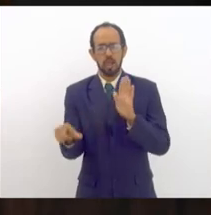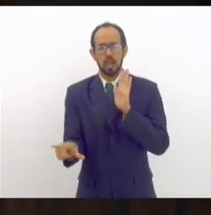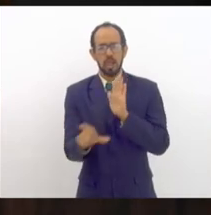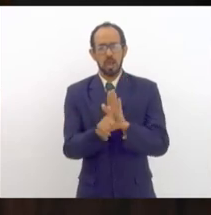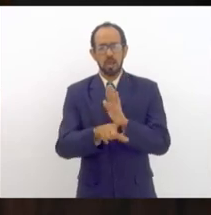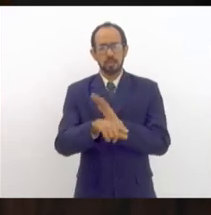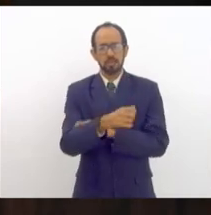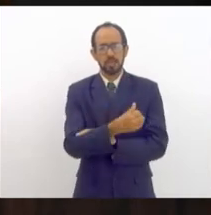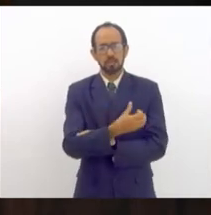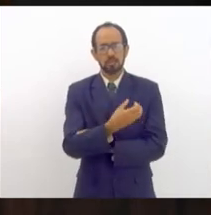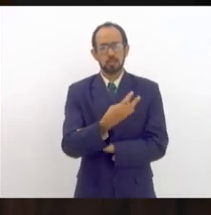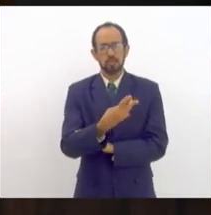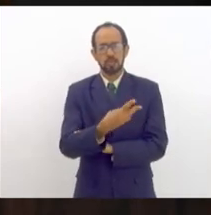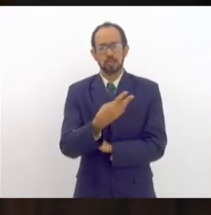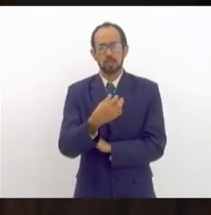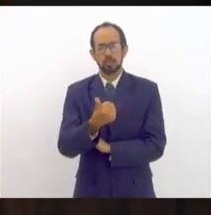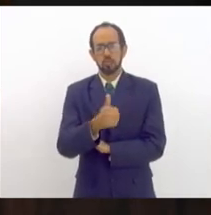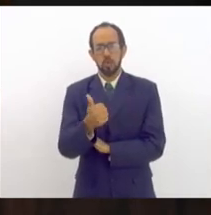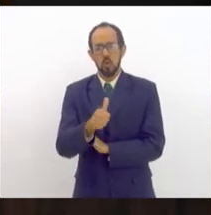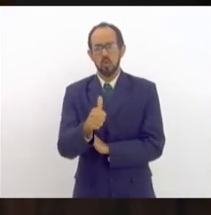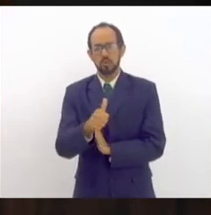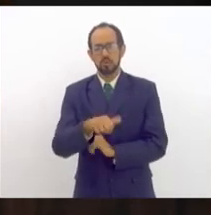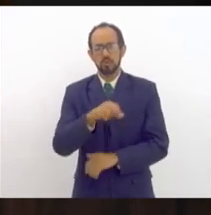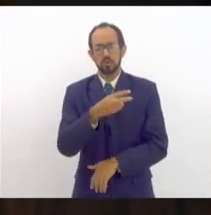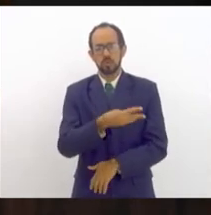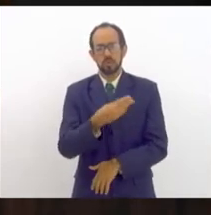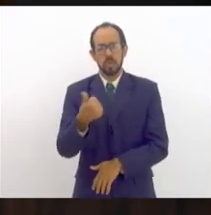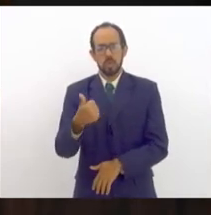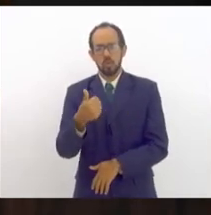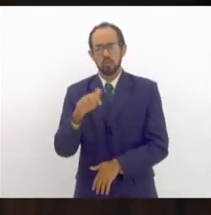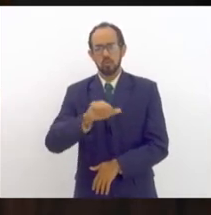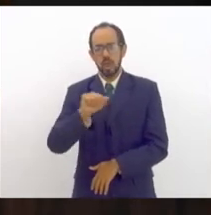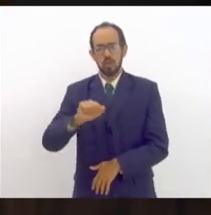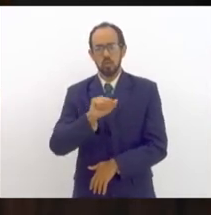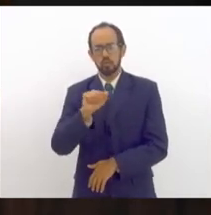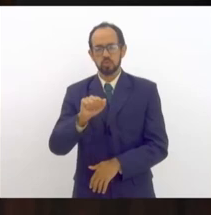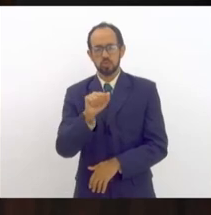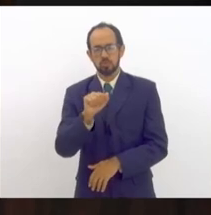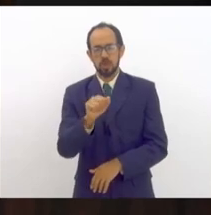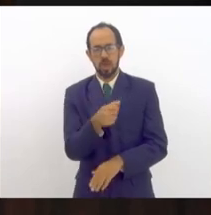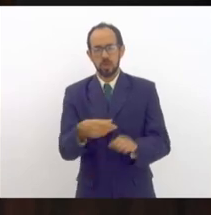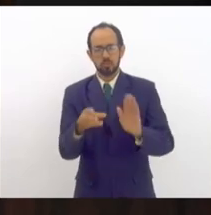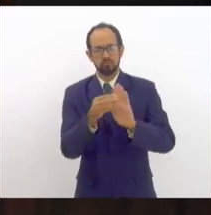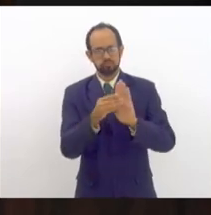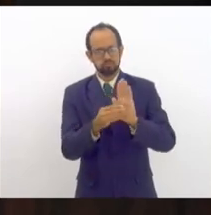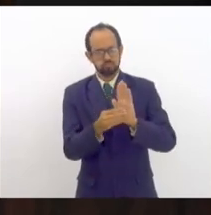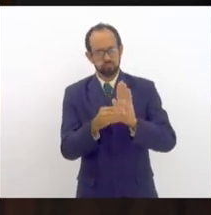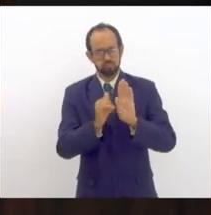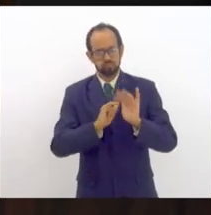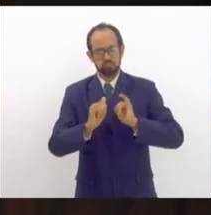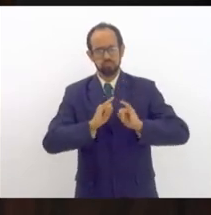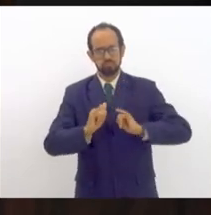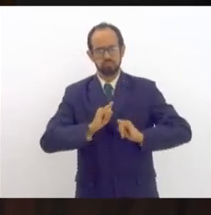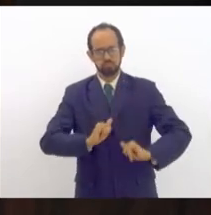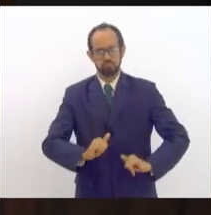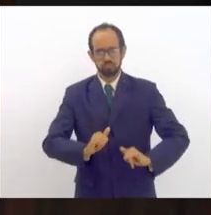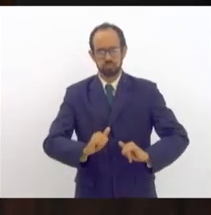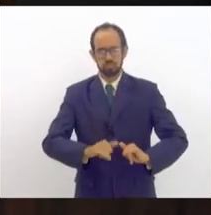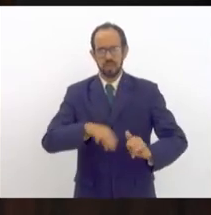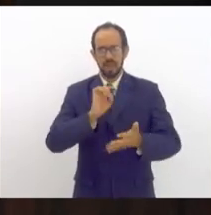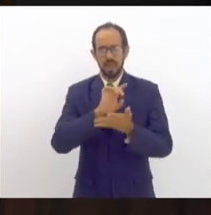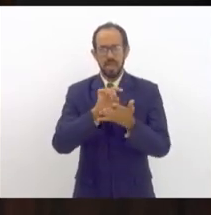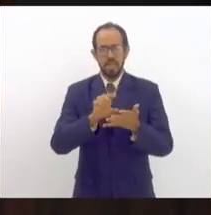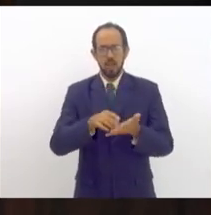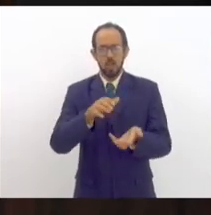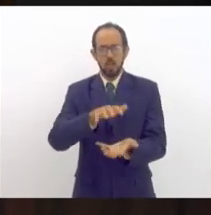6.311 de 31 de agosto de 2012 para constar as informações que menciona em cada botijão de